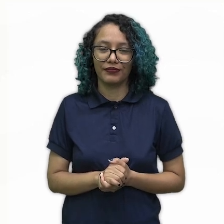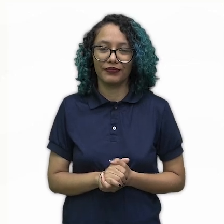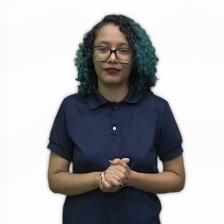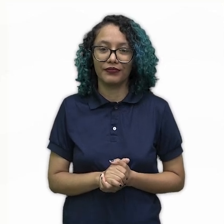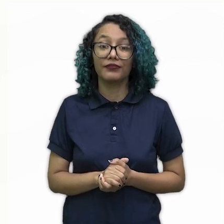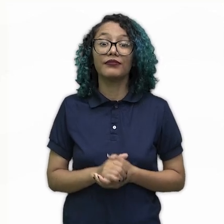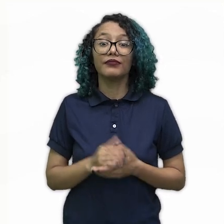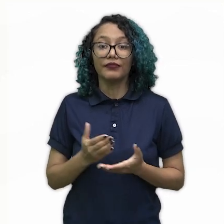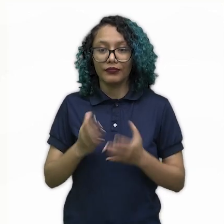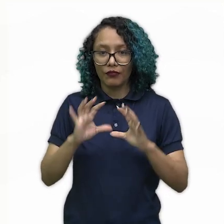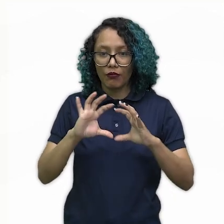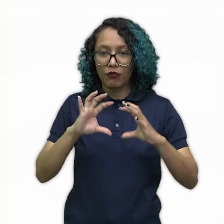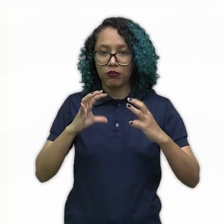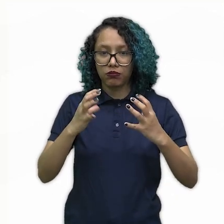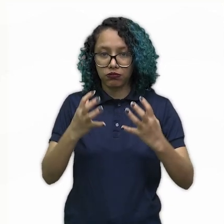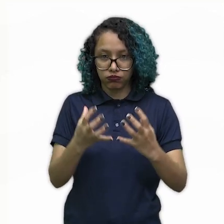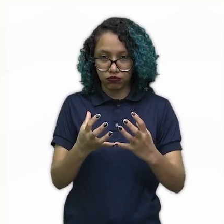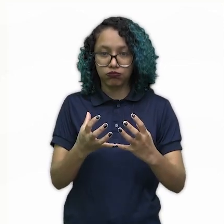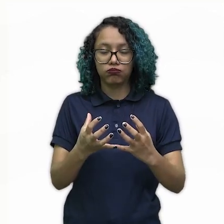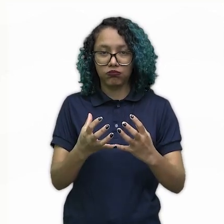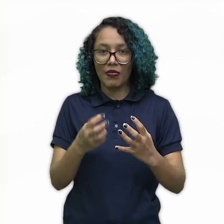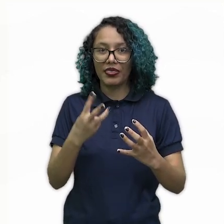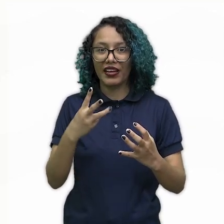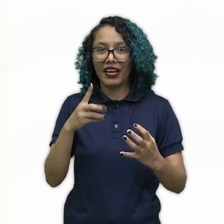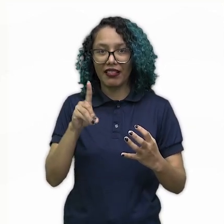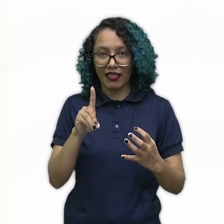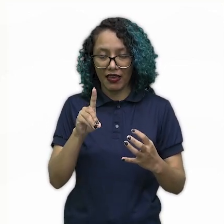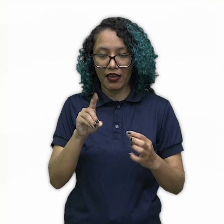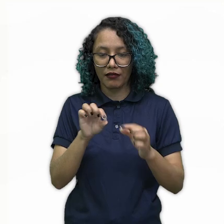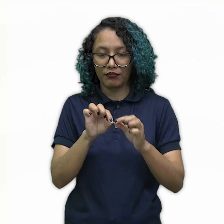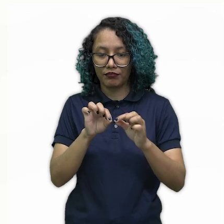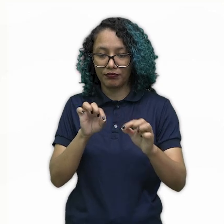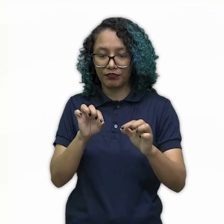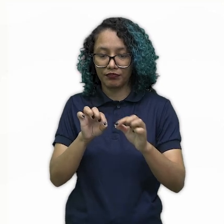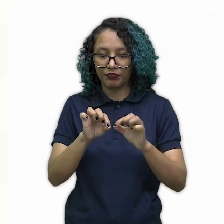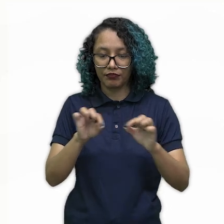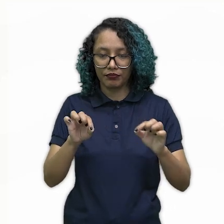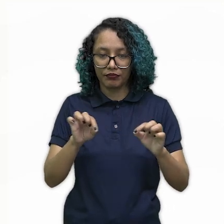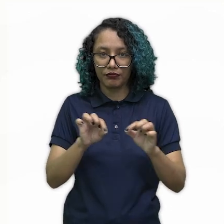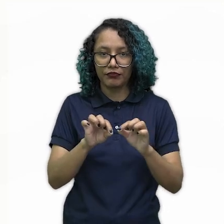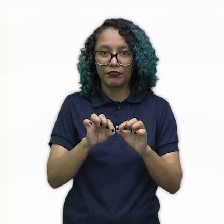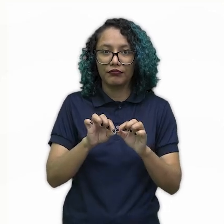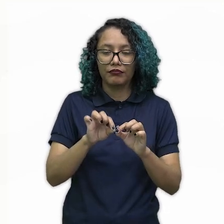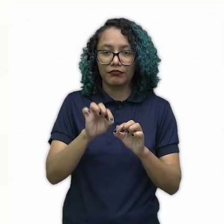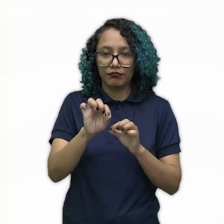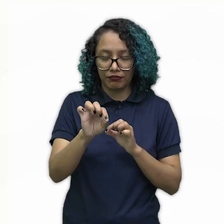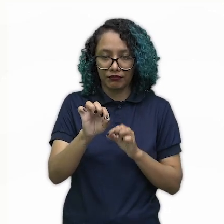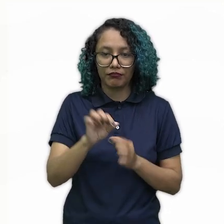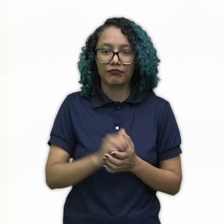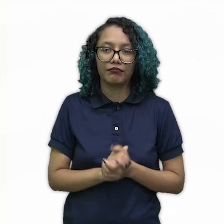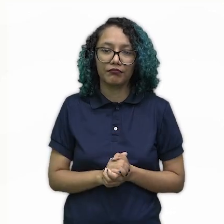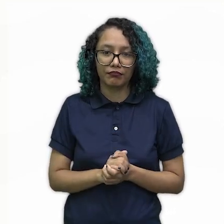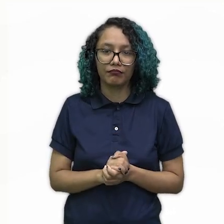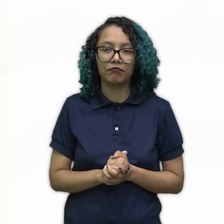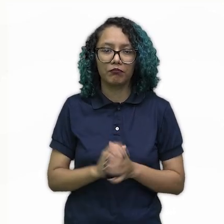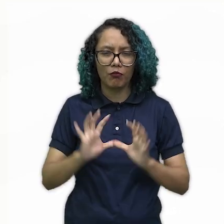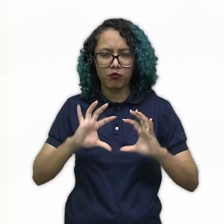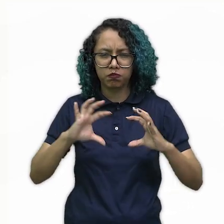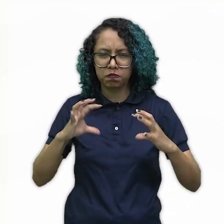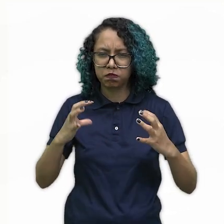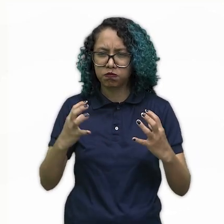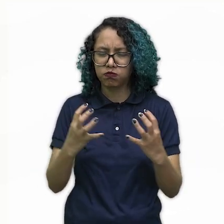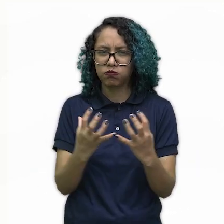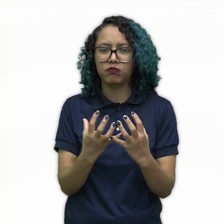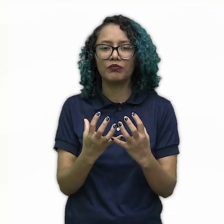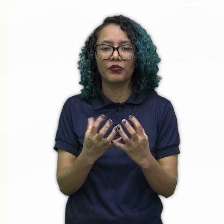A esfera é uma figura geométrica tridimensional perfeitamente simétrica, onde todos